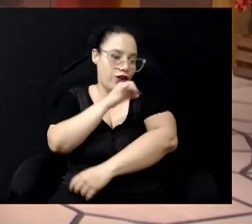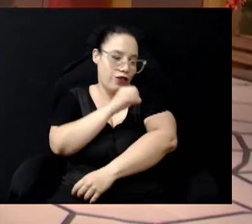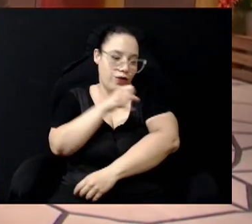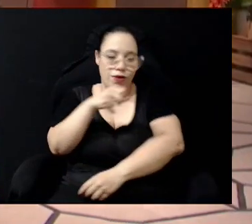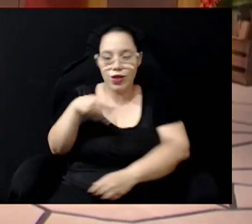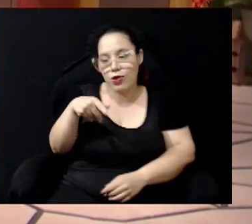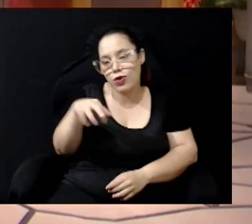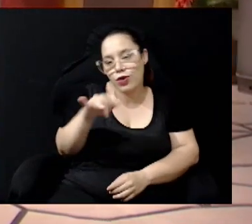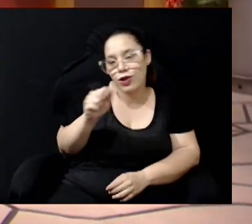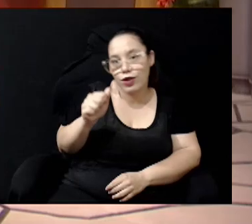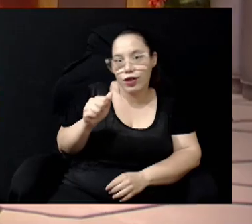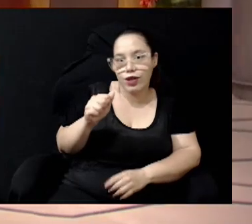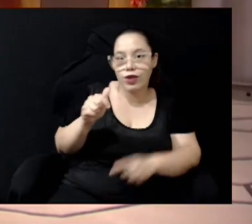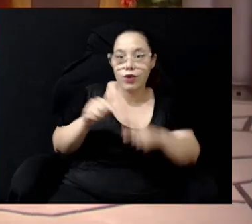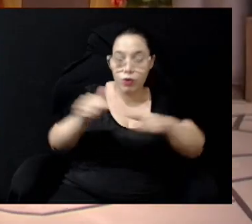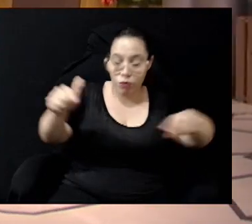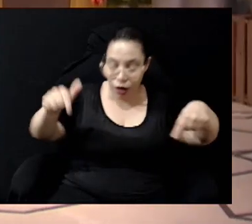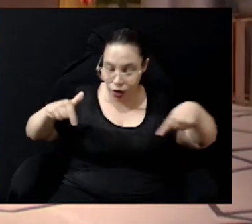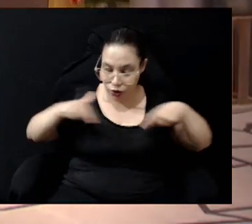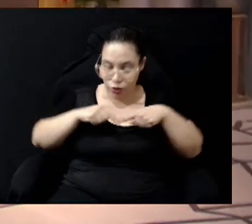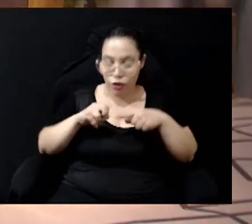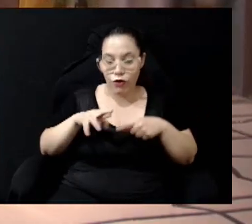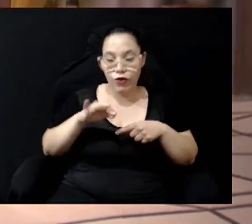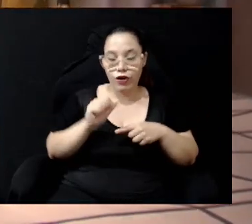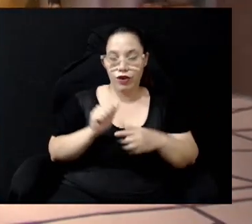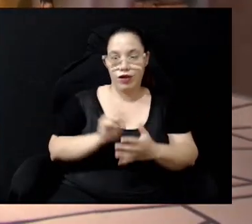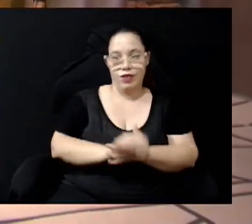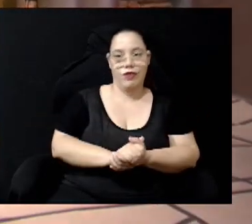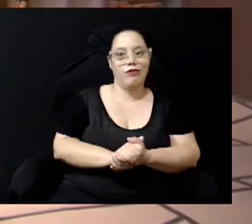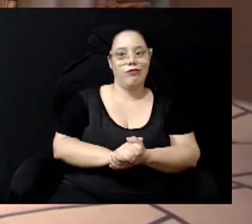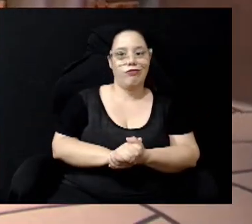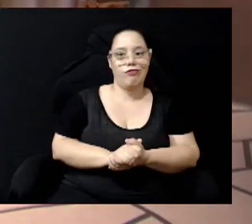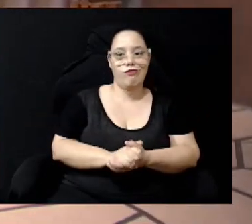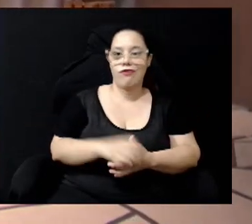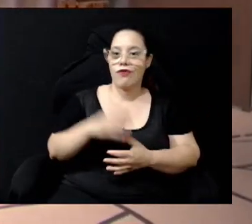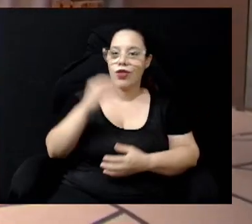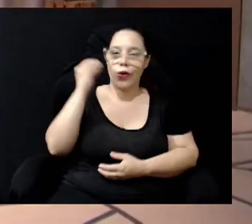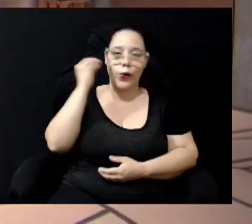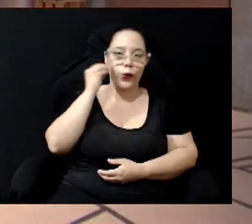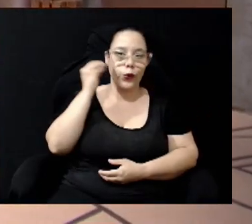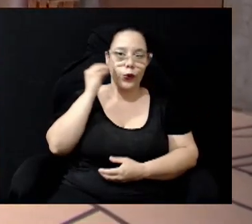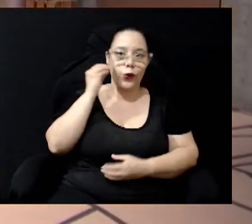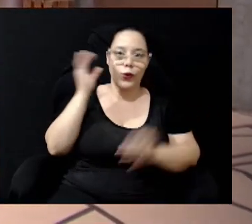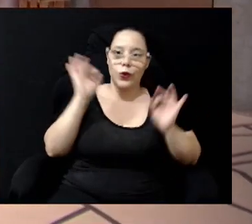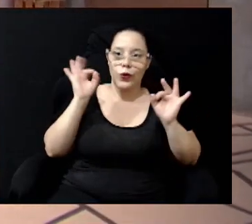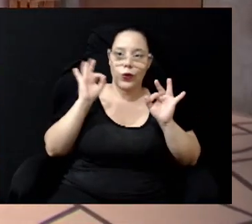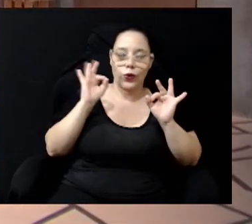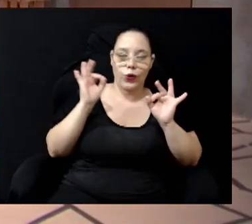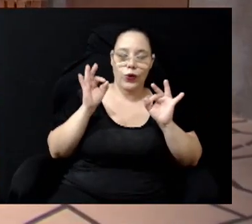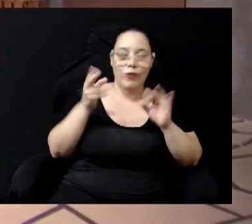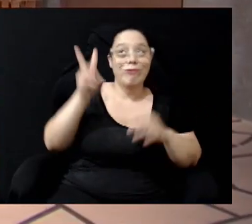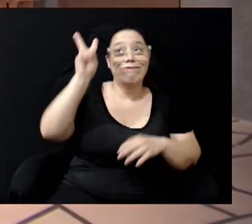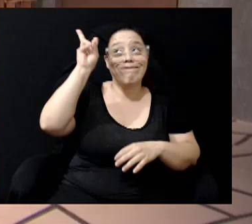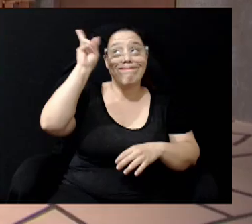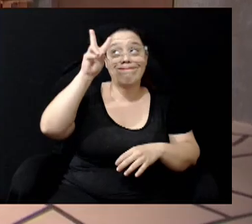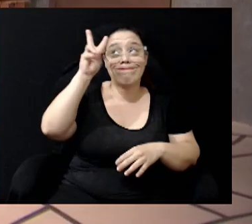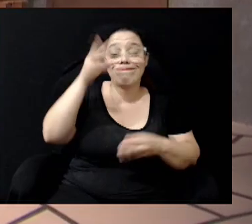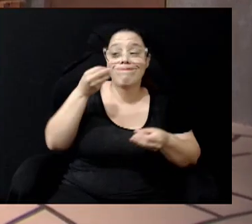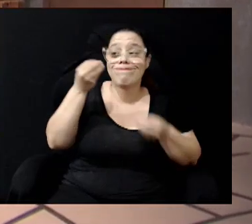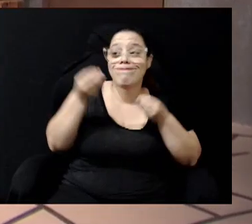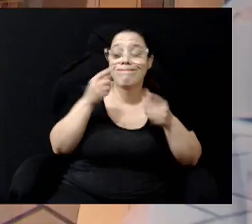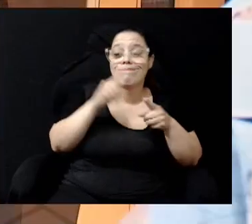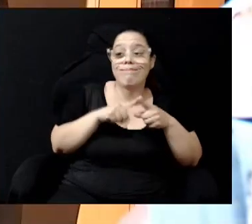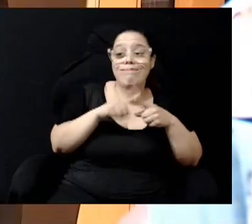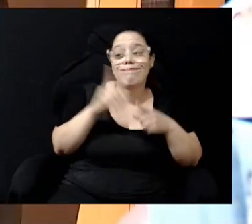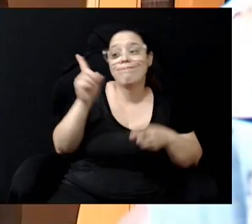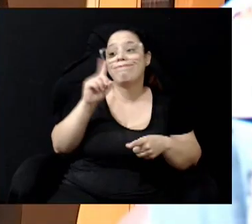no pátio da vila. Então é realmente ter uma experiência de estar no cenário e relembrar, por que não, um pouco da nossa